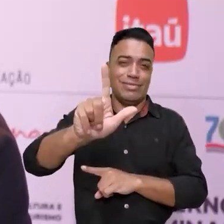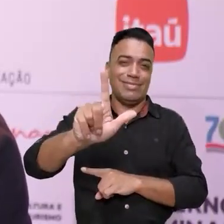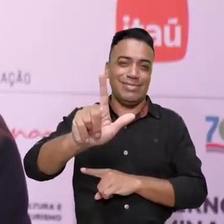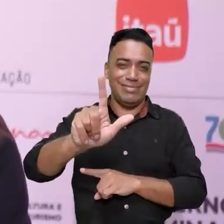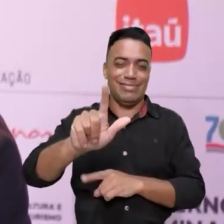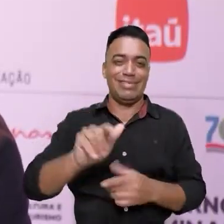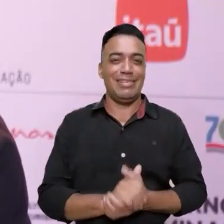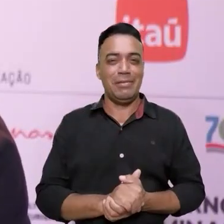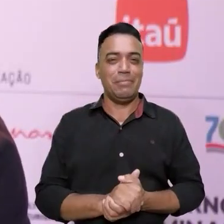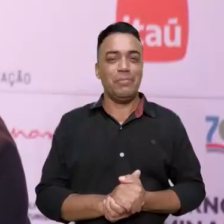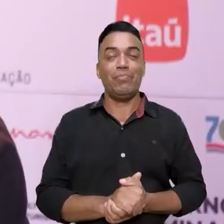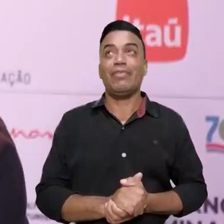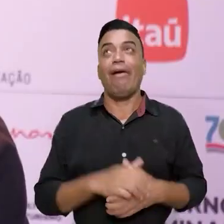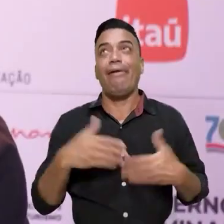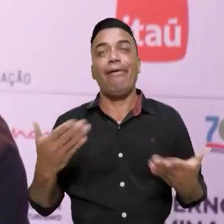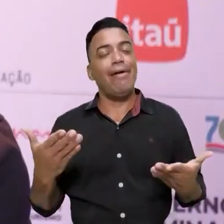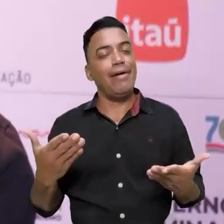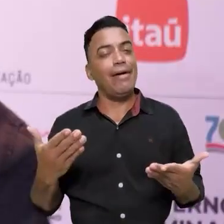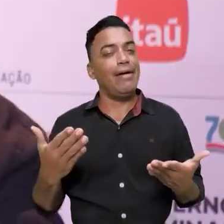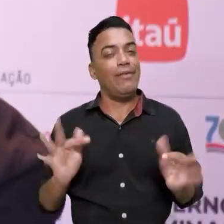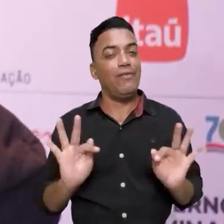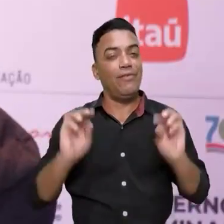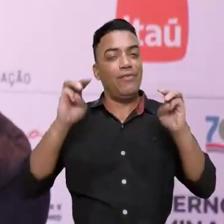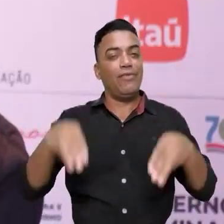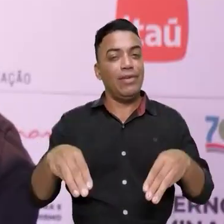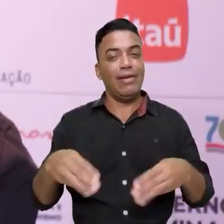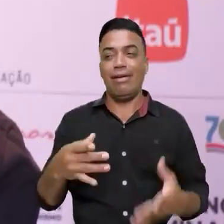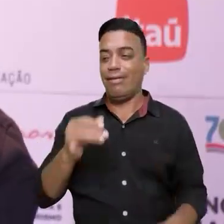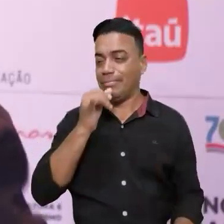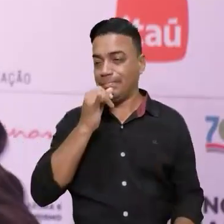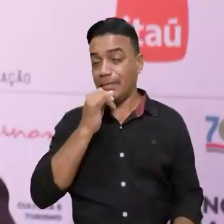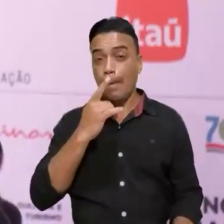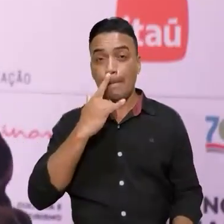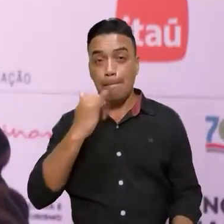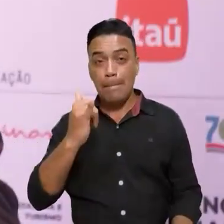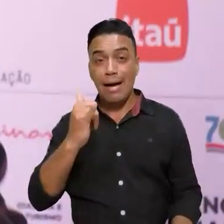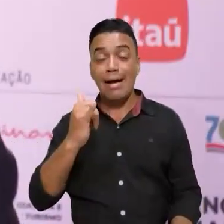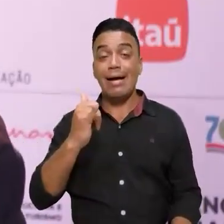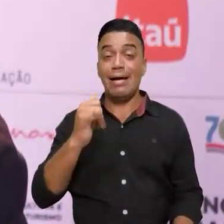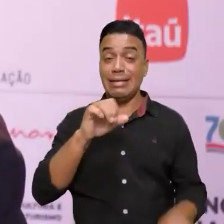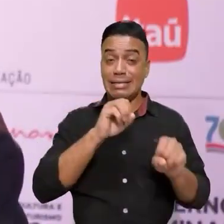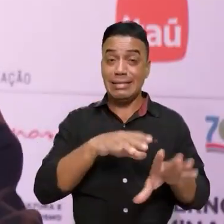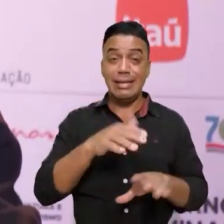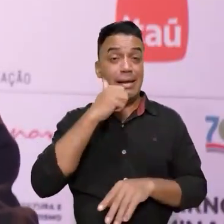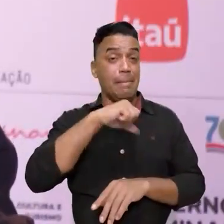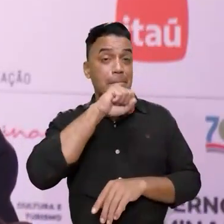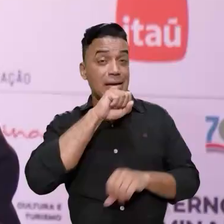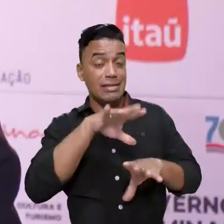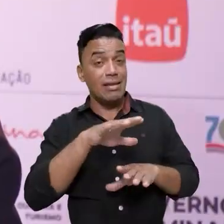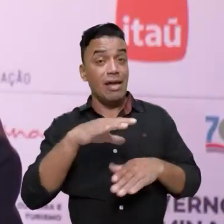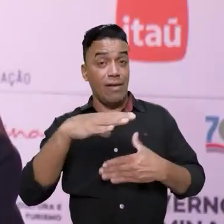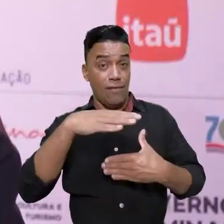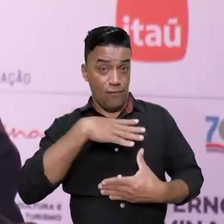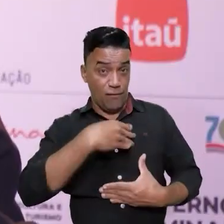né? E quando, enfim, esse lugar de que só pai ensina, mãe ensina, filhos ensinam